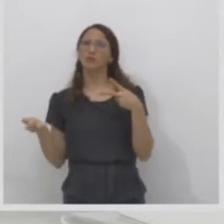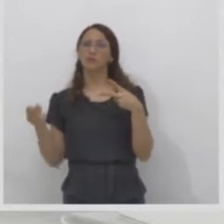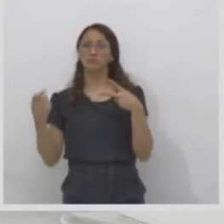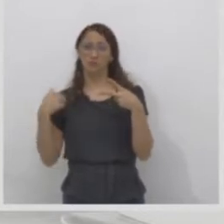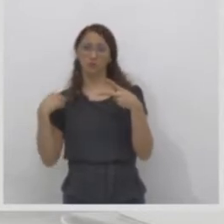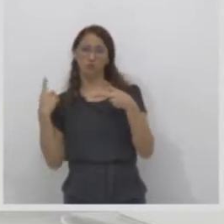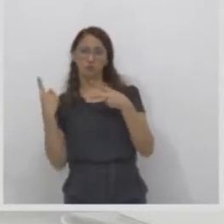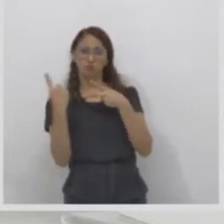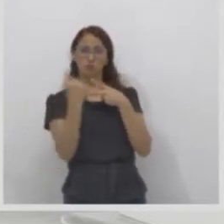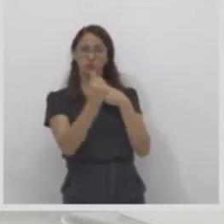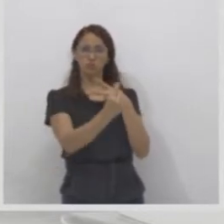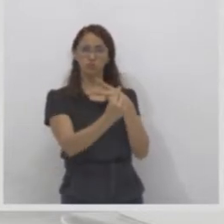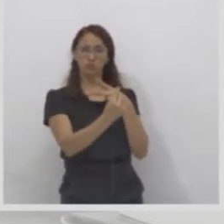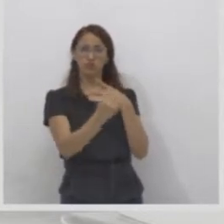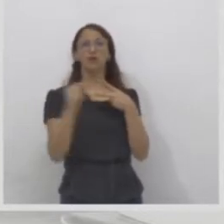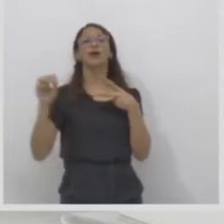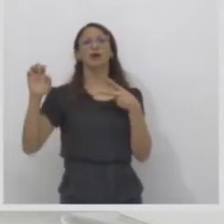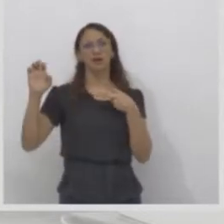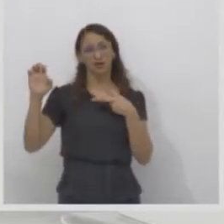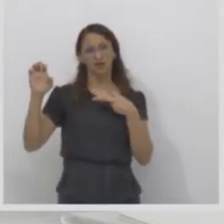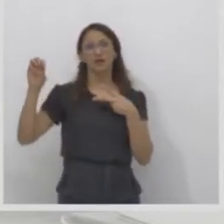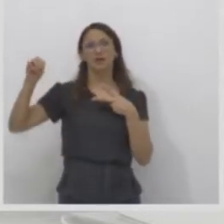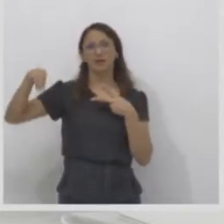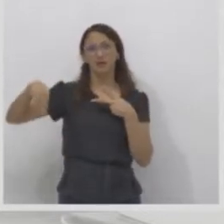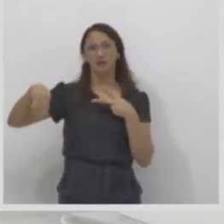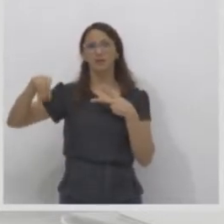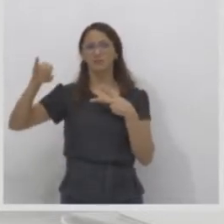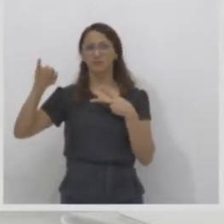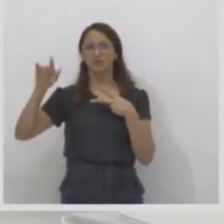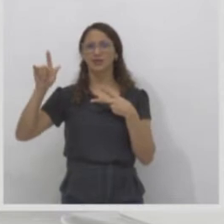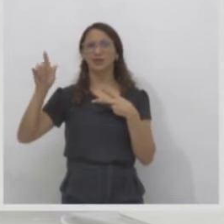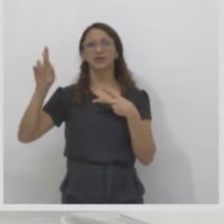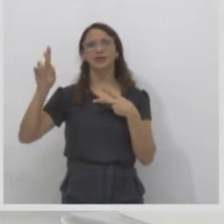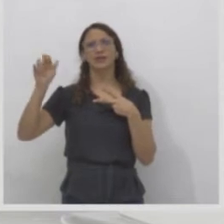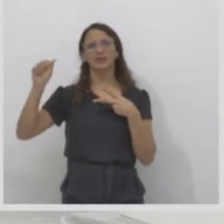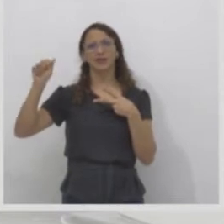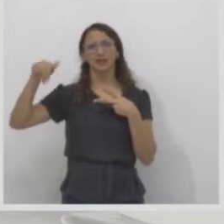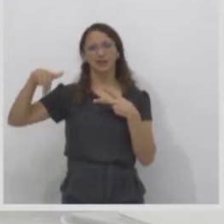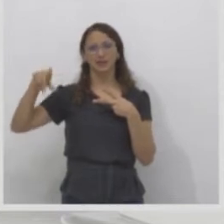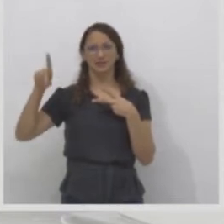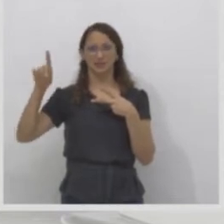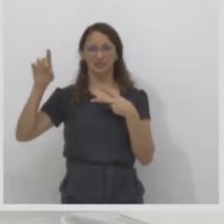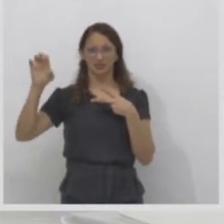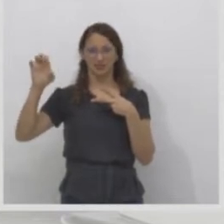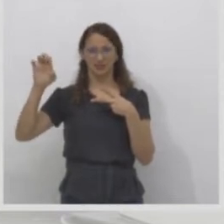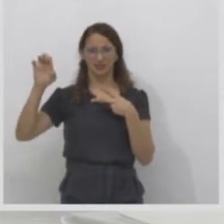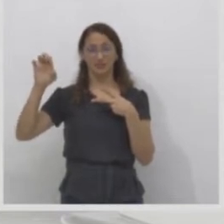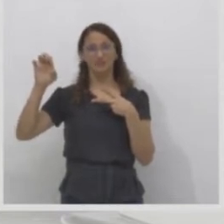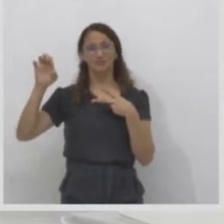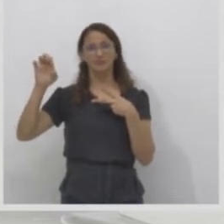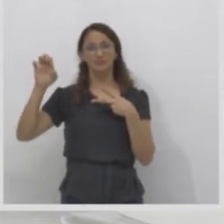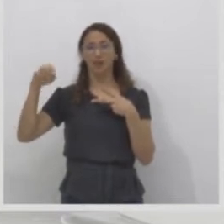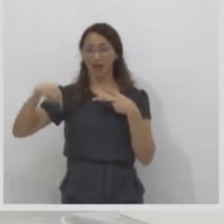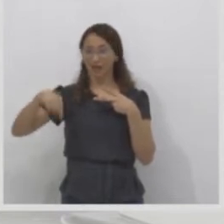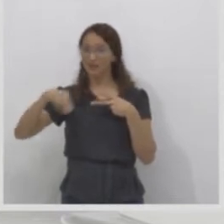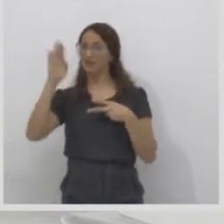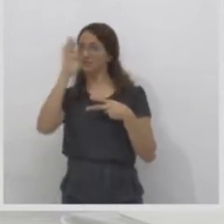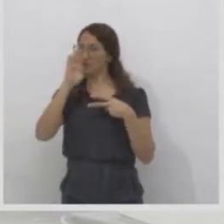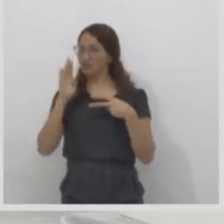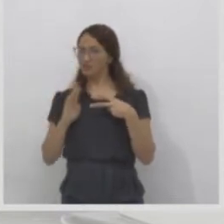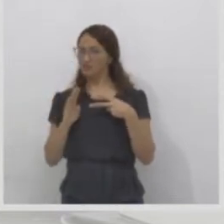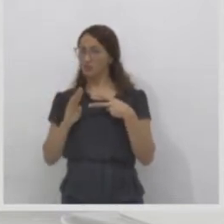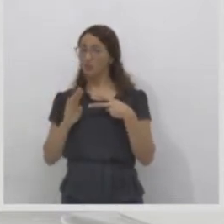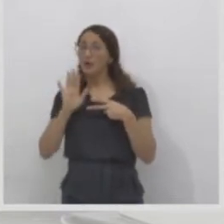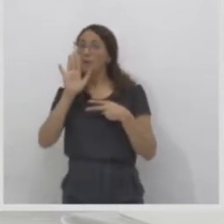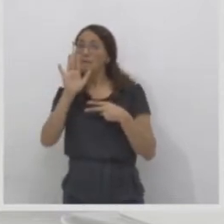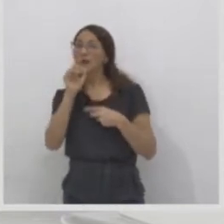sou um imigrante. Eu estou saindo do território brasileiro. Mas quando eu